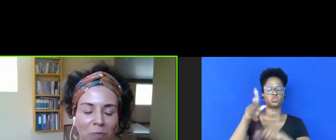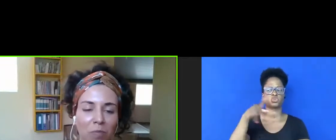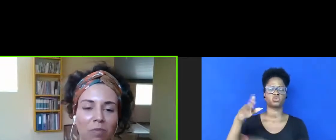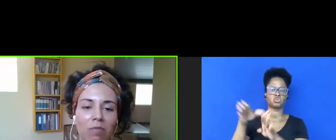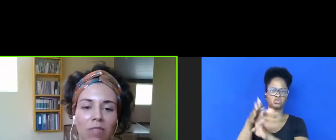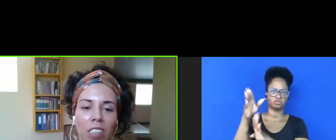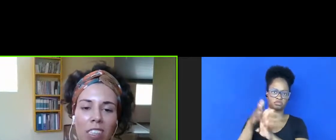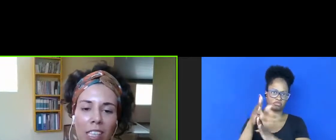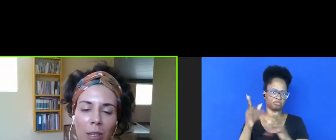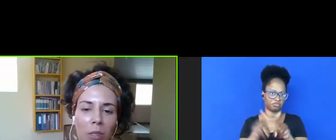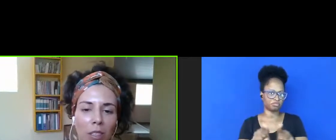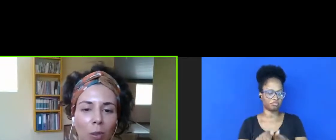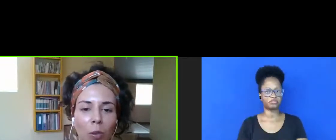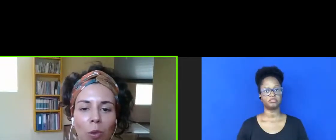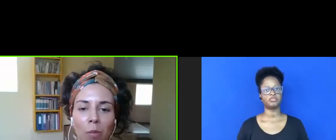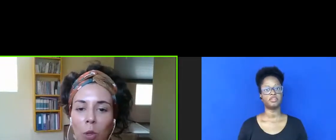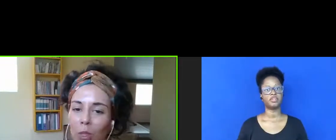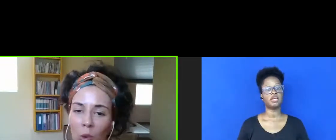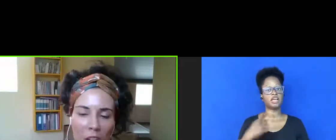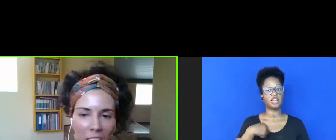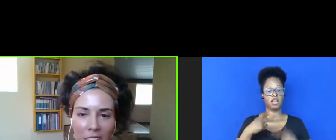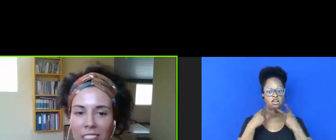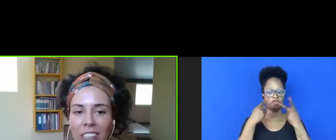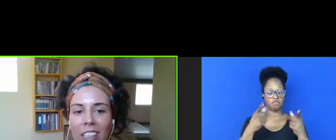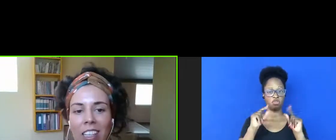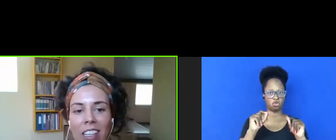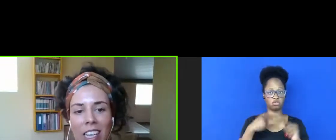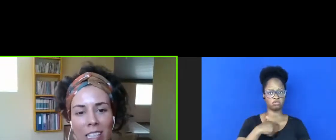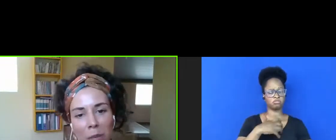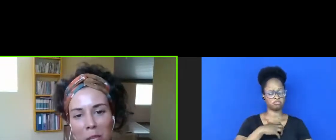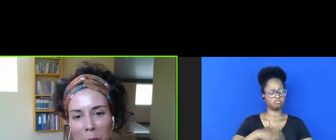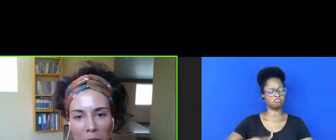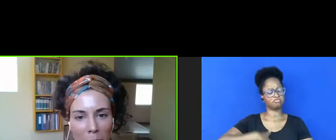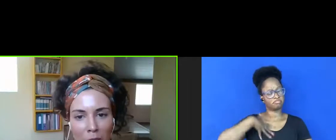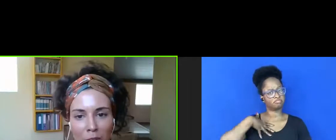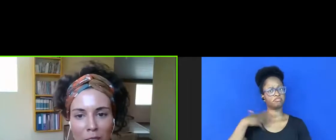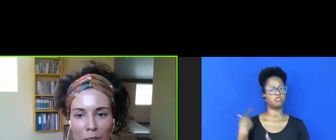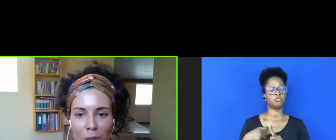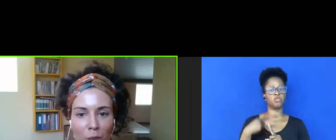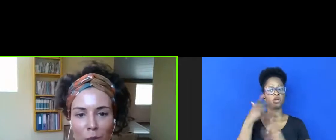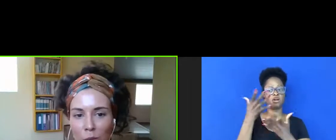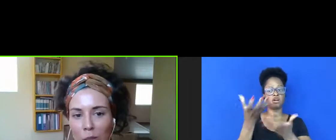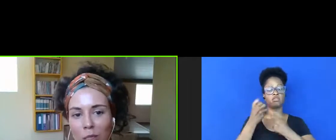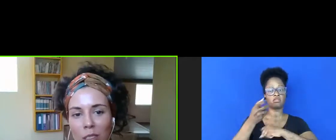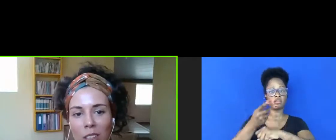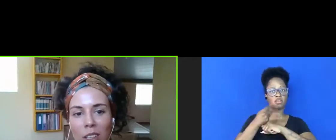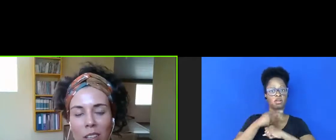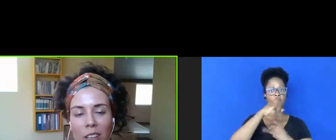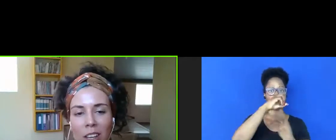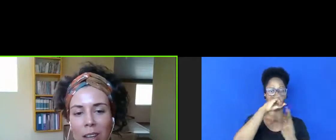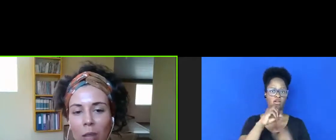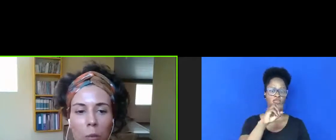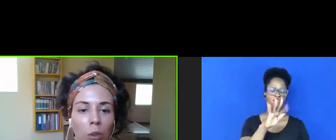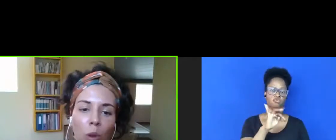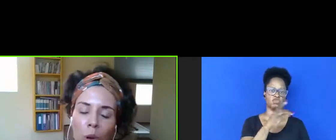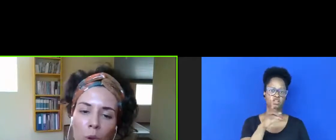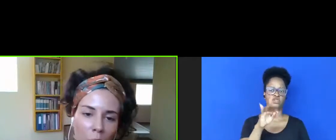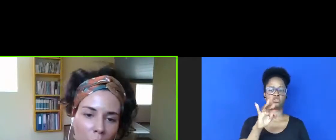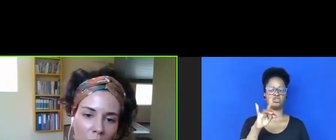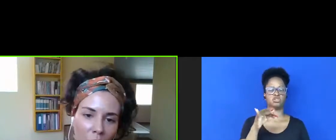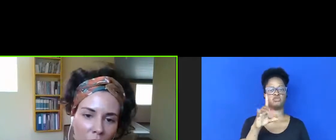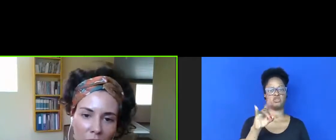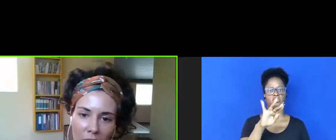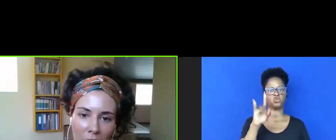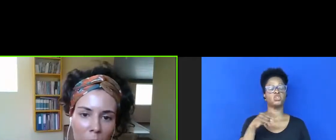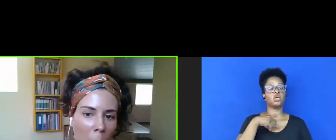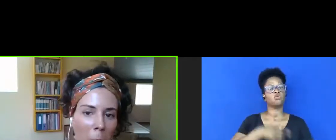orientadores. Dizer que eu me sinto muito honrada em receber esse prêmio da Fundação Oswaldo Cruz. Eu tenho muito